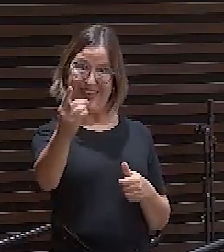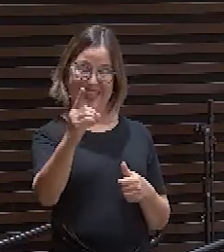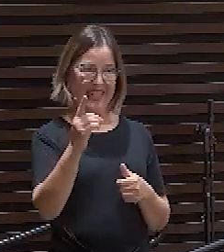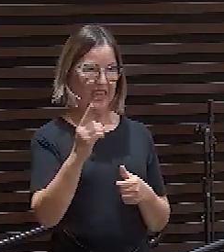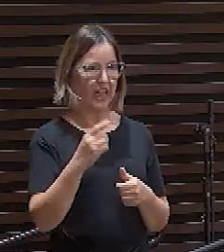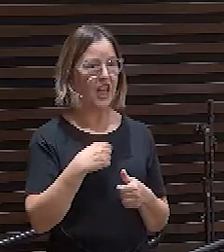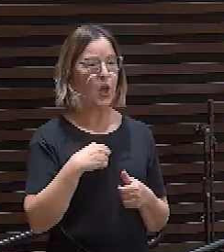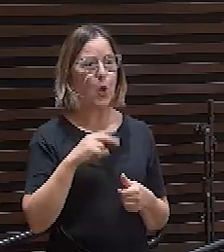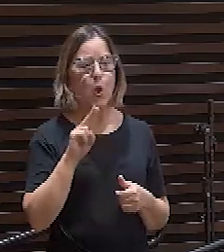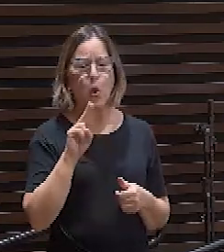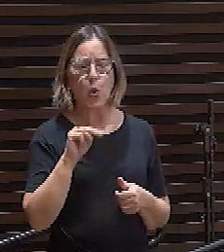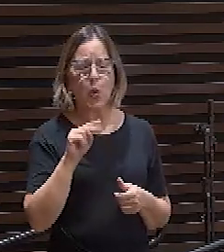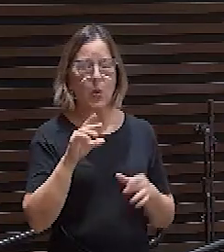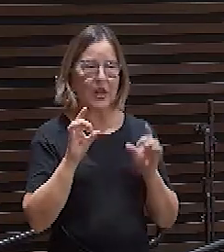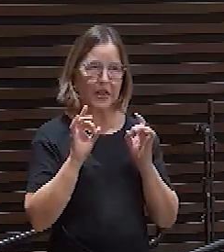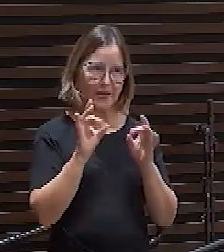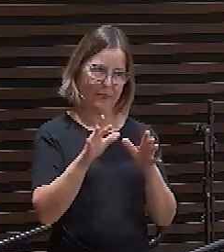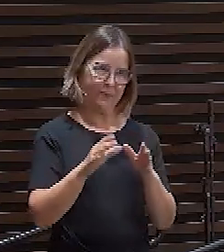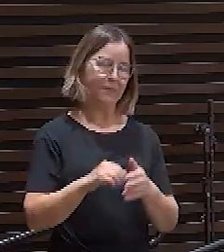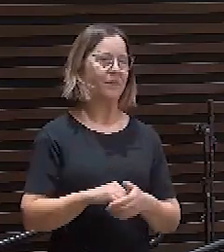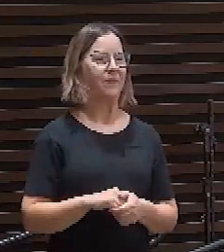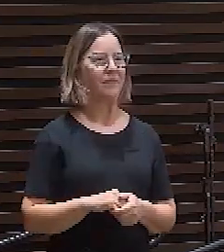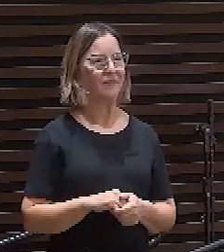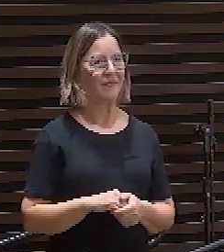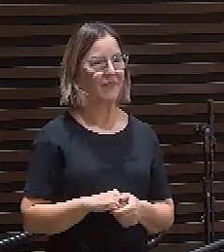Então você levar o seu filho aos pés de Cristo,